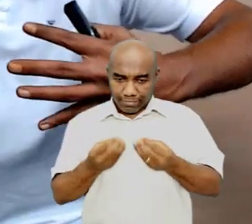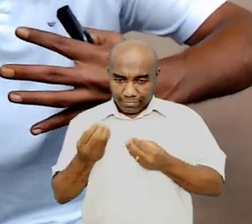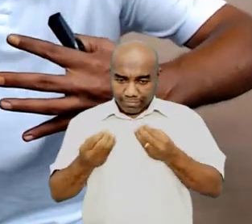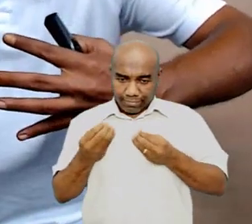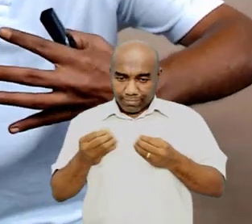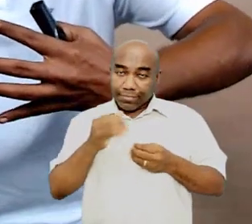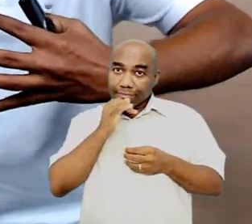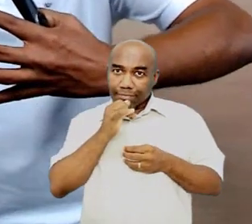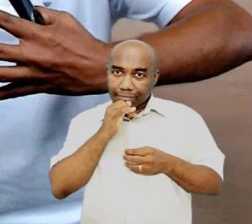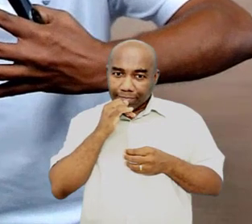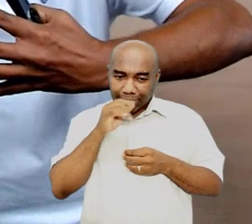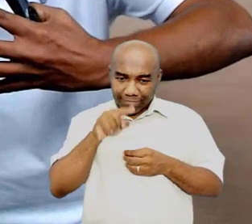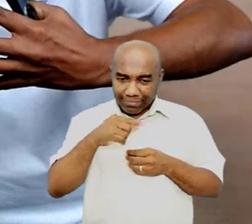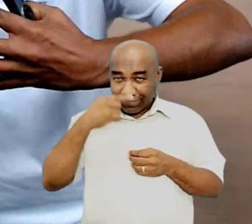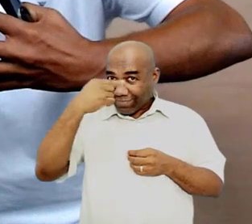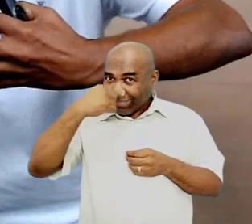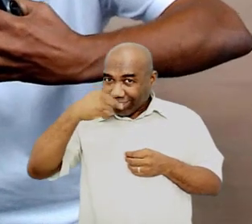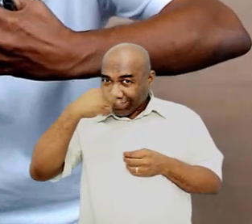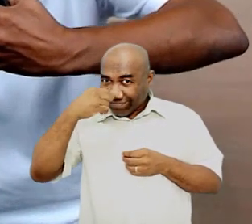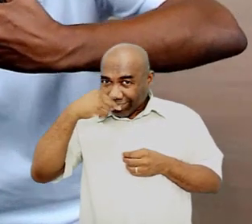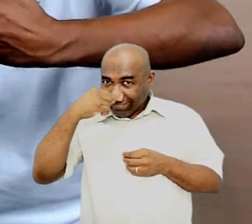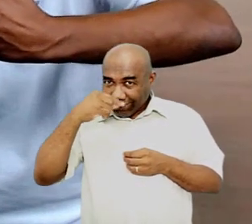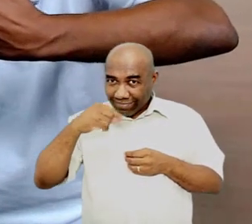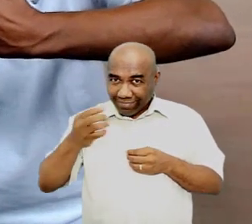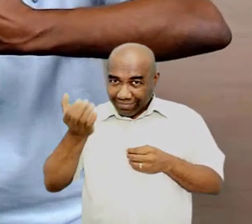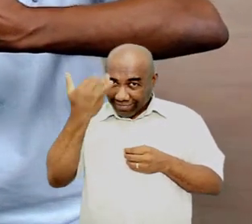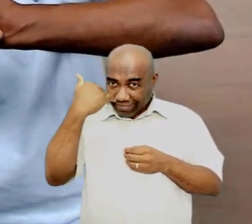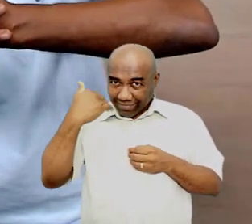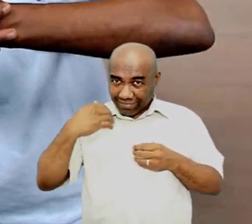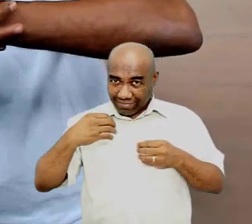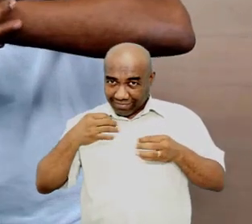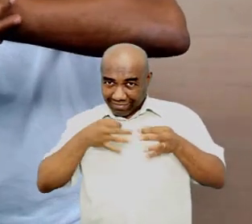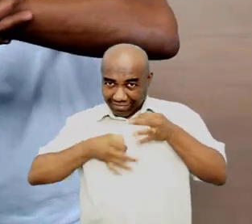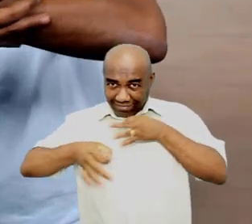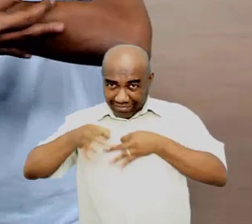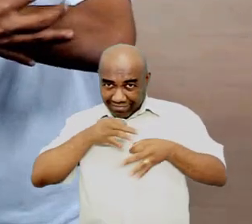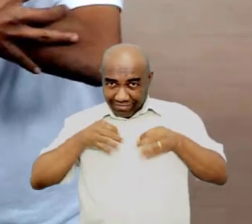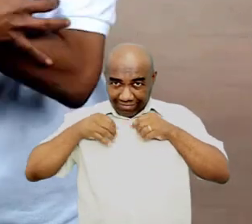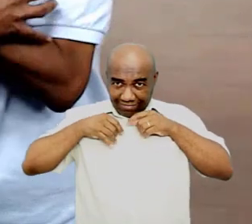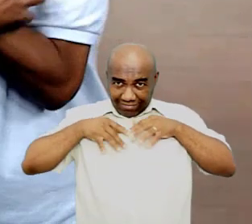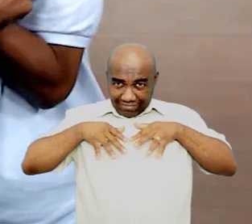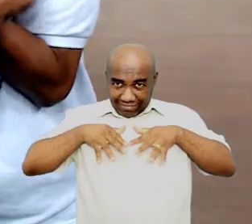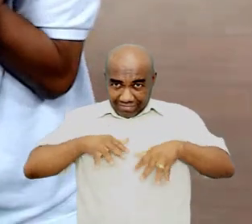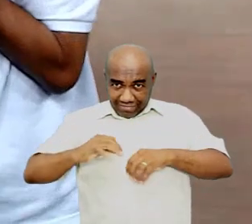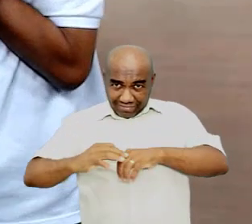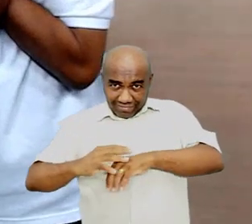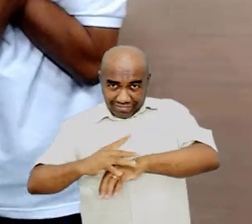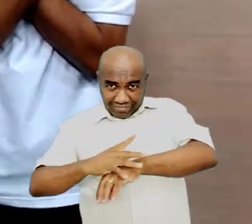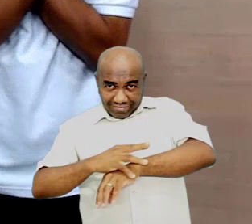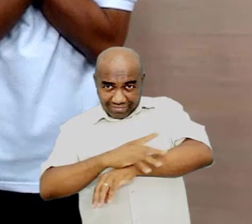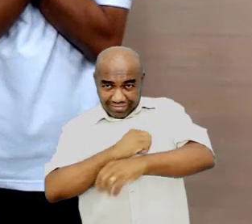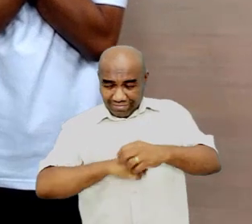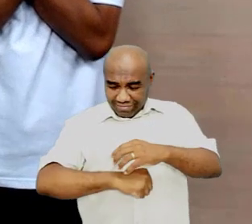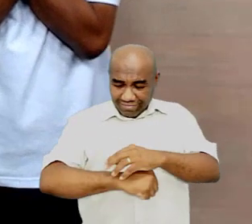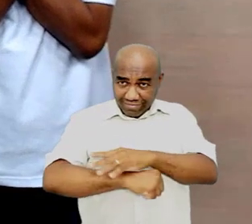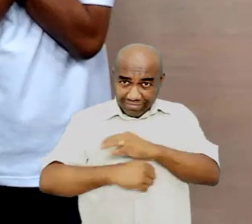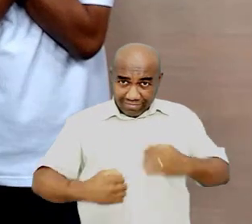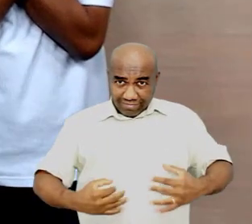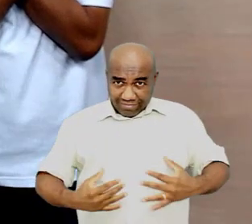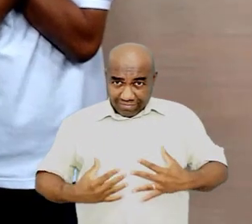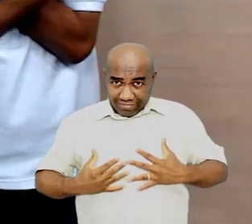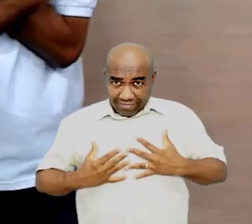suas hemácias, ou seja, aquelas células que carregam o oxigênio, e segura. Ou seja,